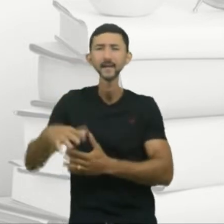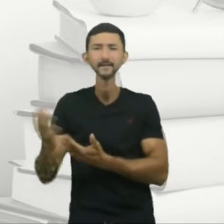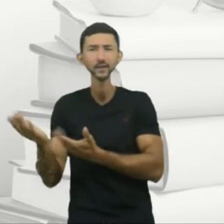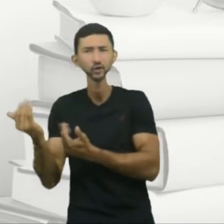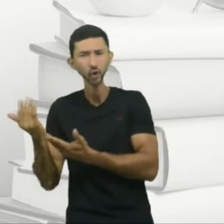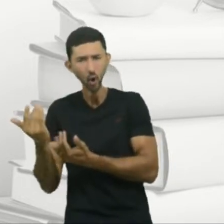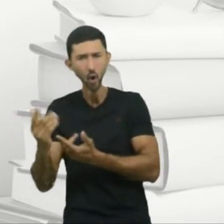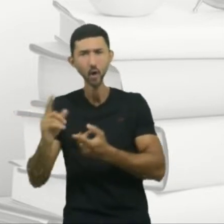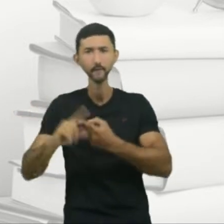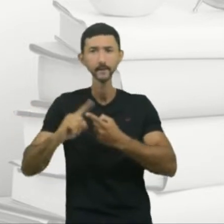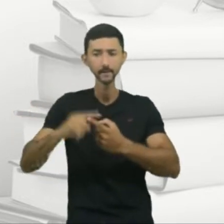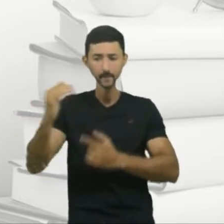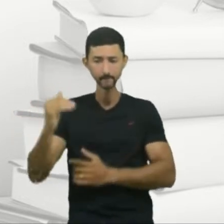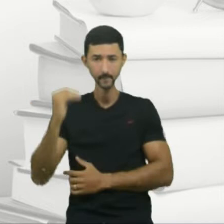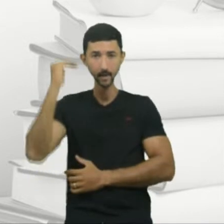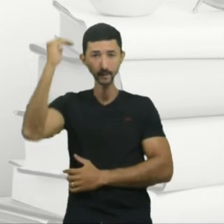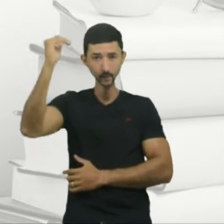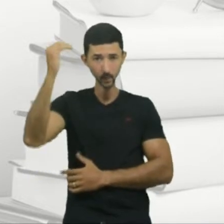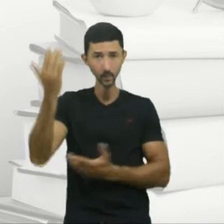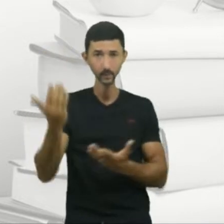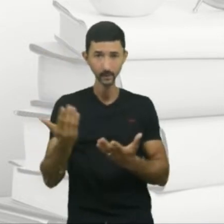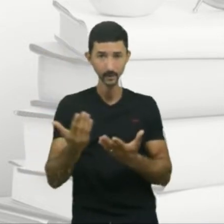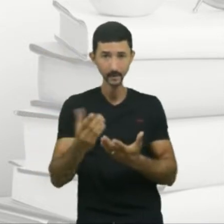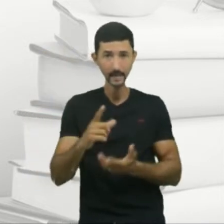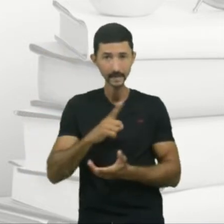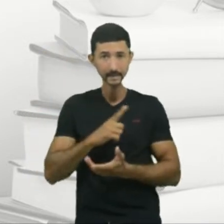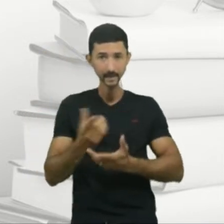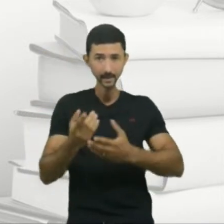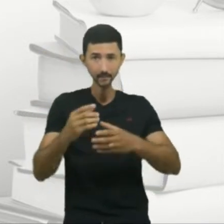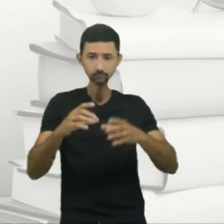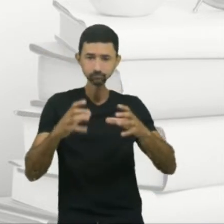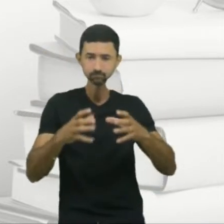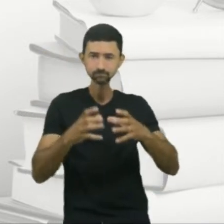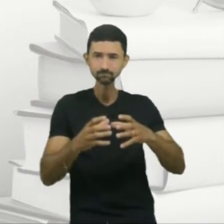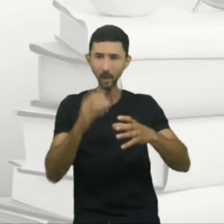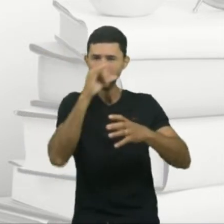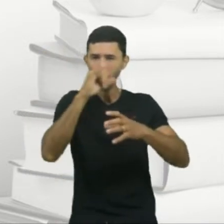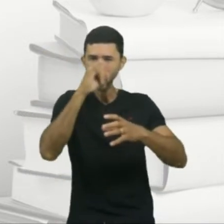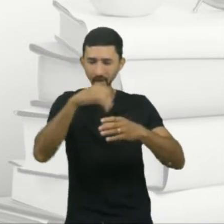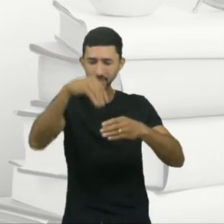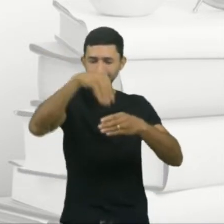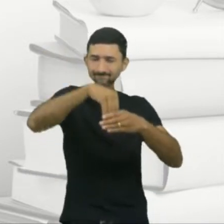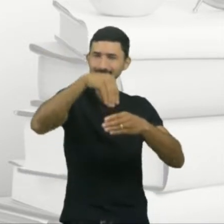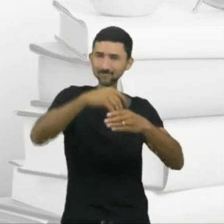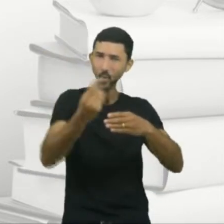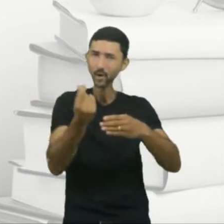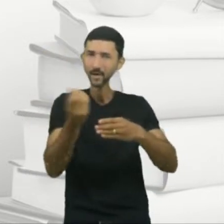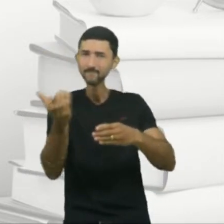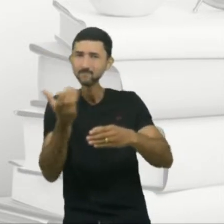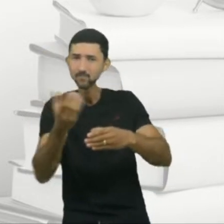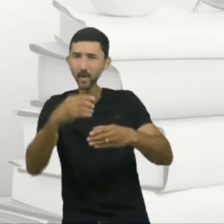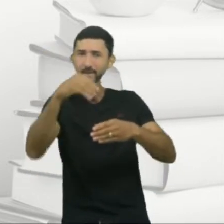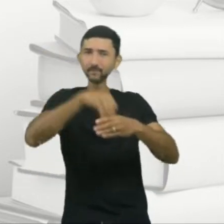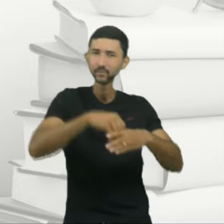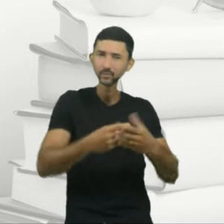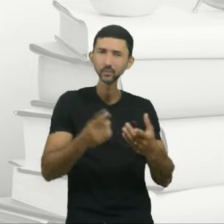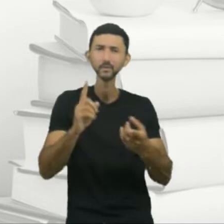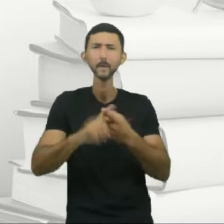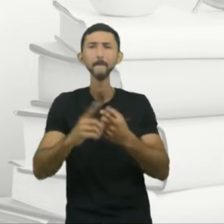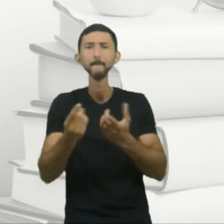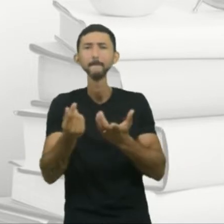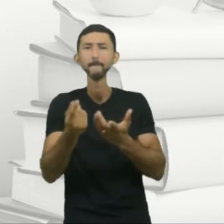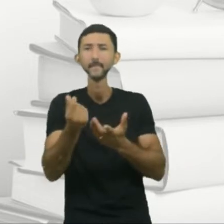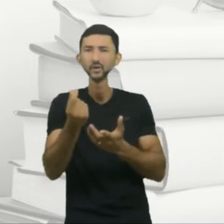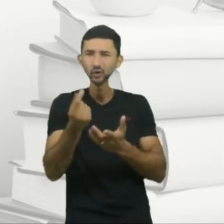até mesmo adultos, eles têm esse porquinho para guardar moedas. Existem pessoas que guardam cédula